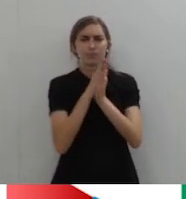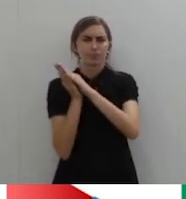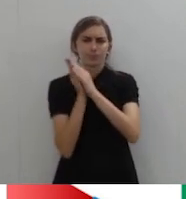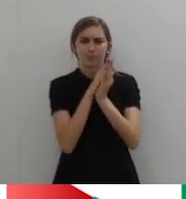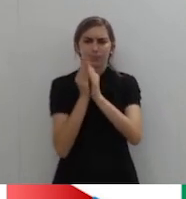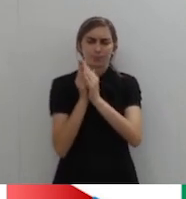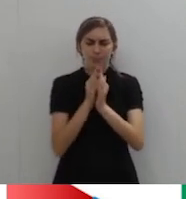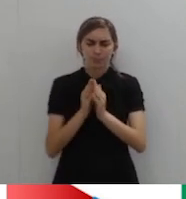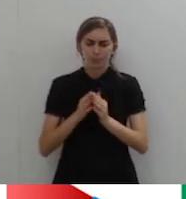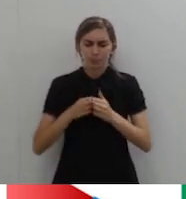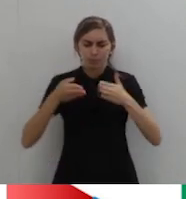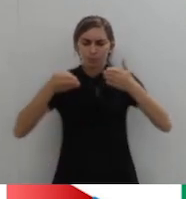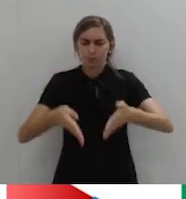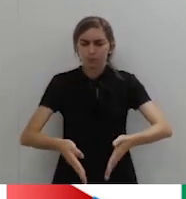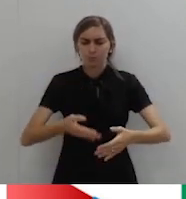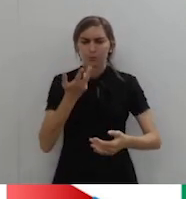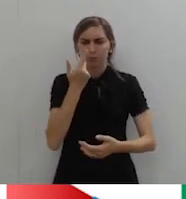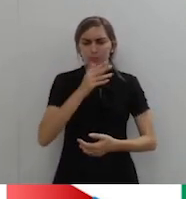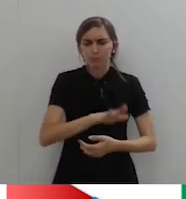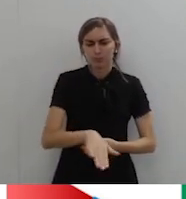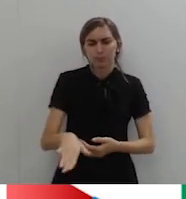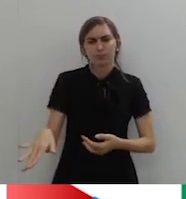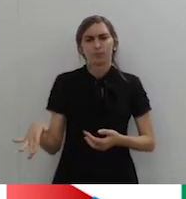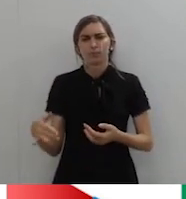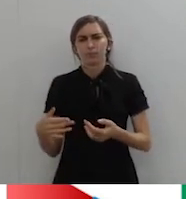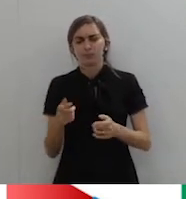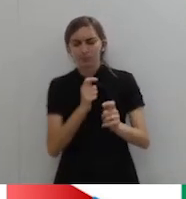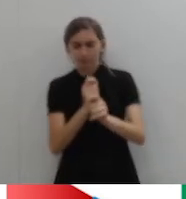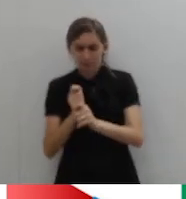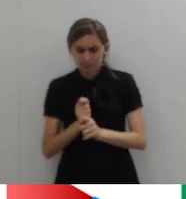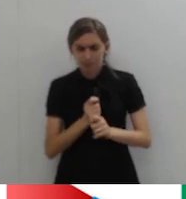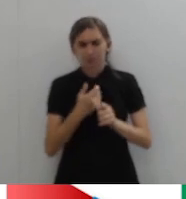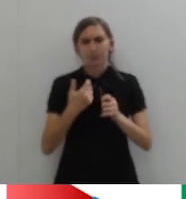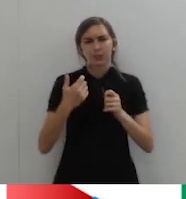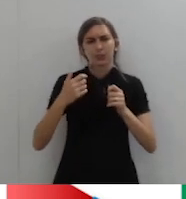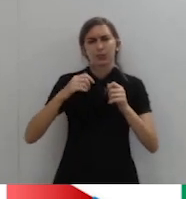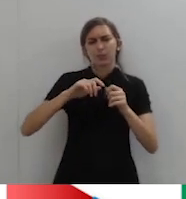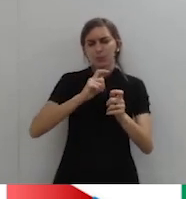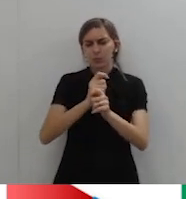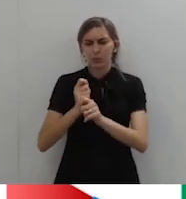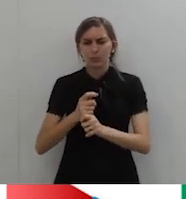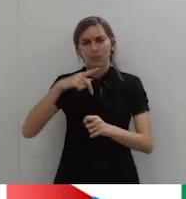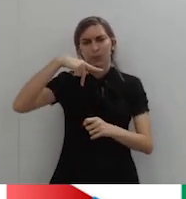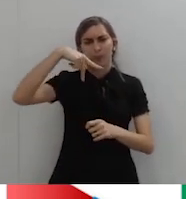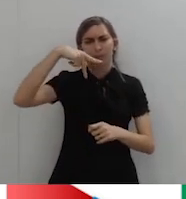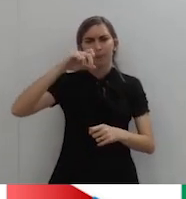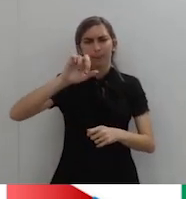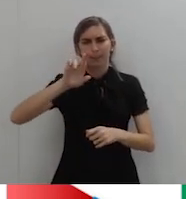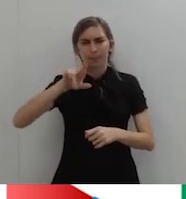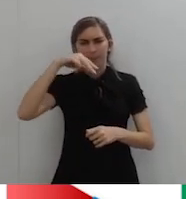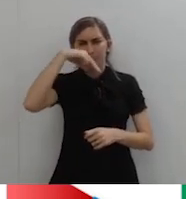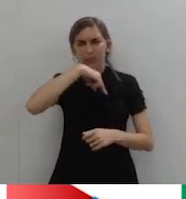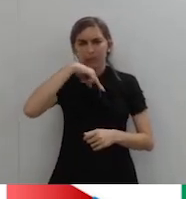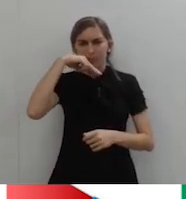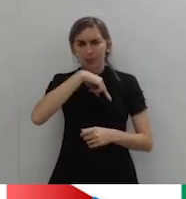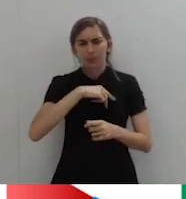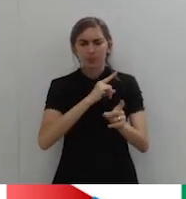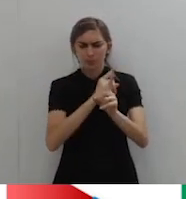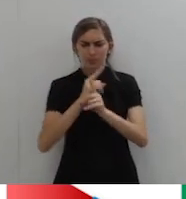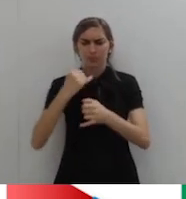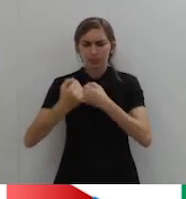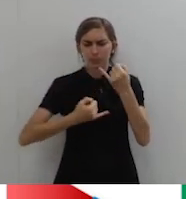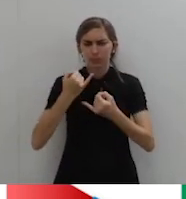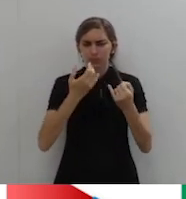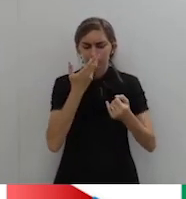bonecas em túmulos de criança. E nas ruínas incas no Peru, arqueólogos também encontraram vários